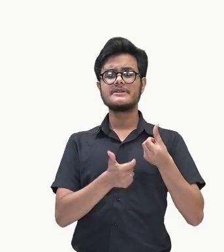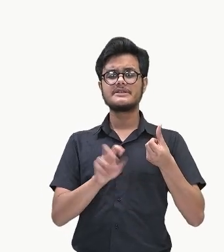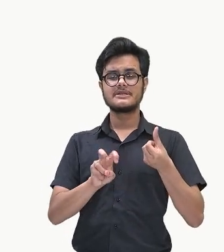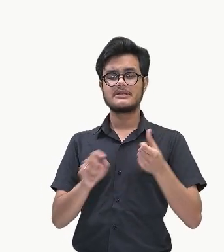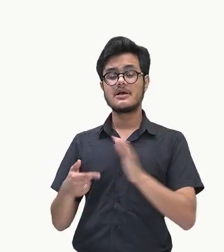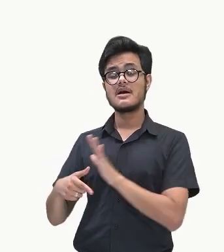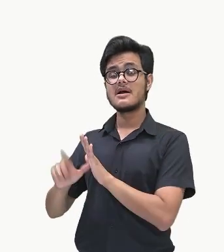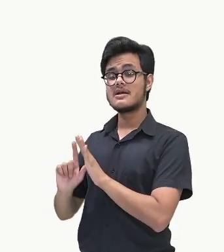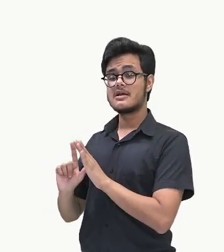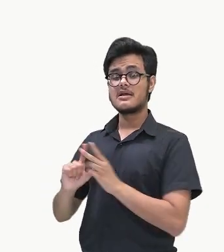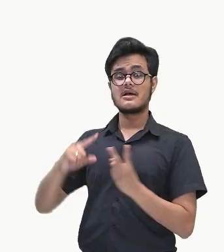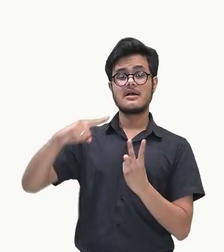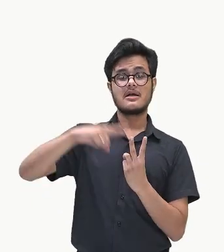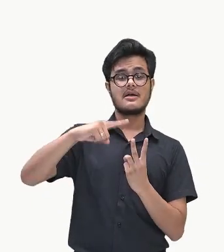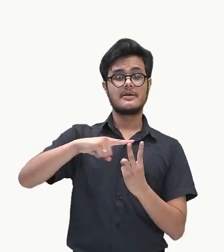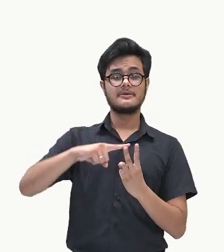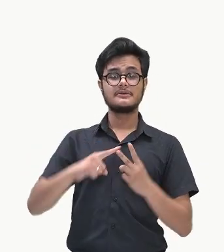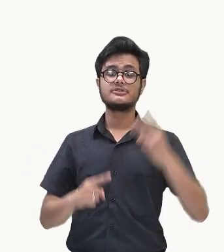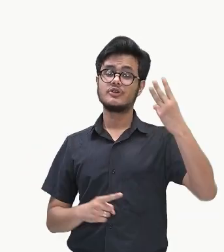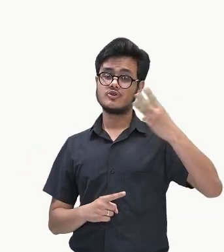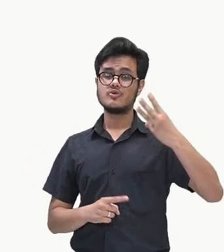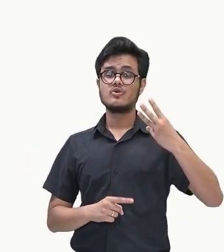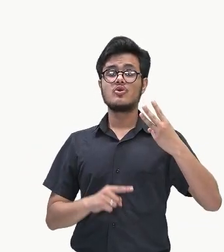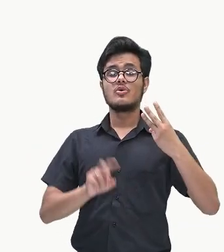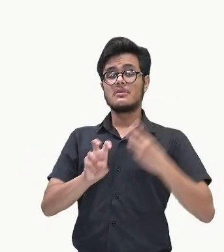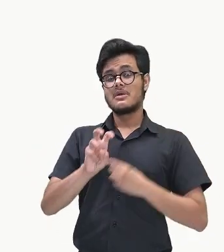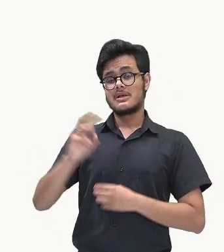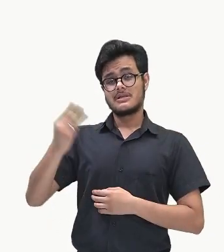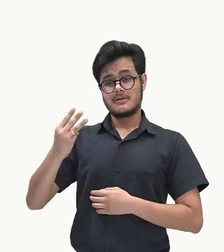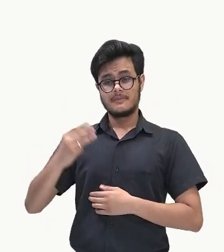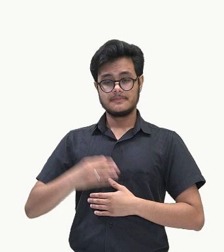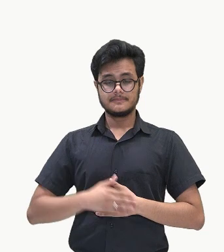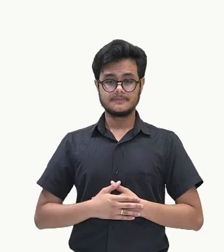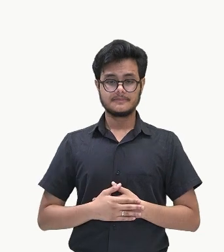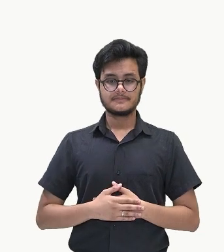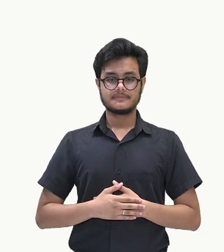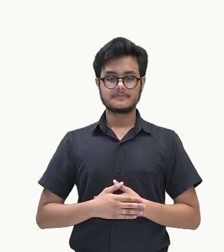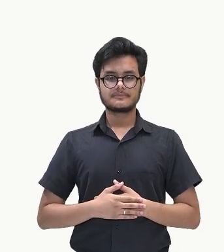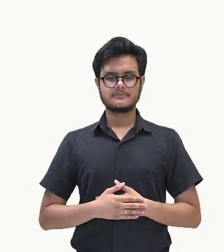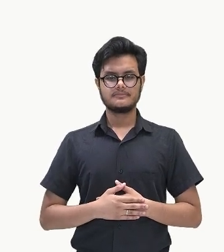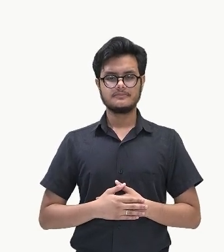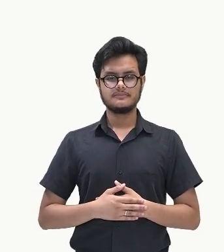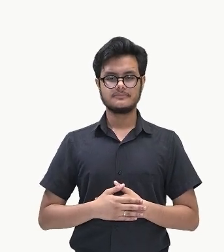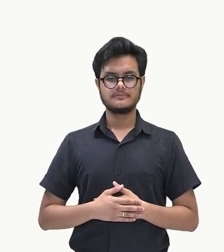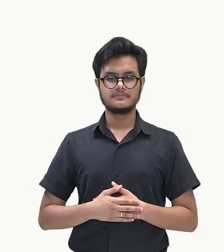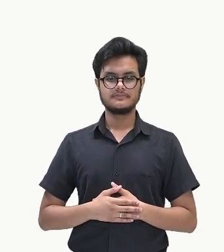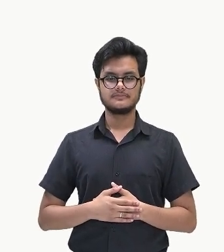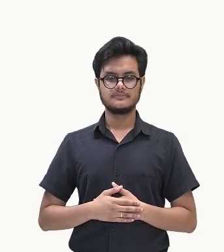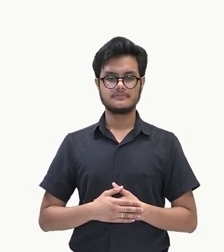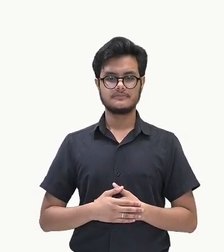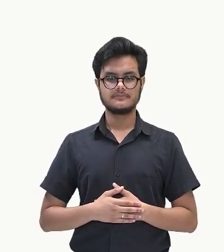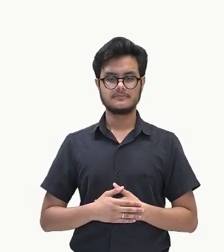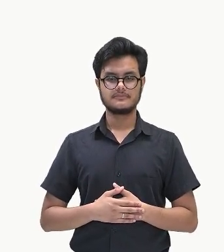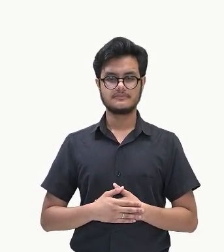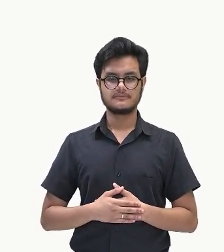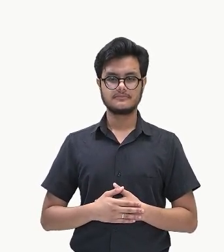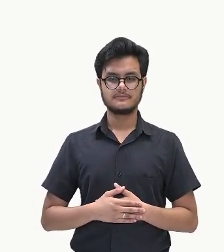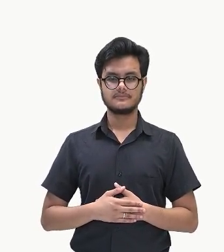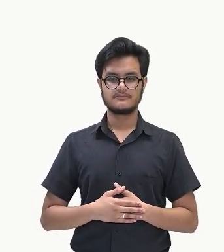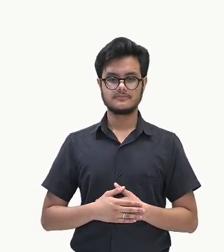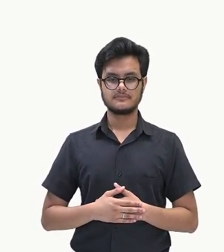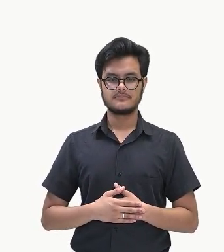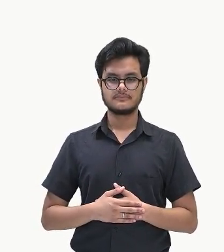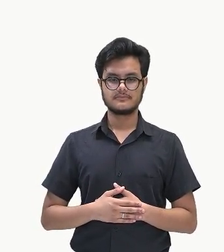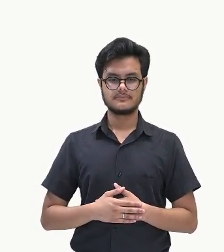raiz cúbica de 5. Se a nossa raiz sexta de 25 é maior, nossa raiz